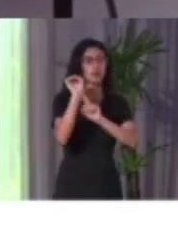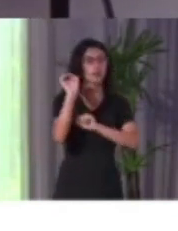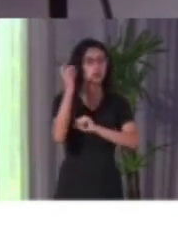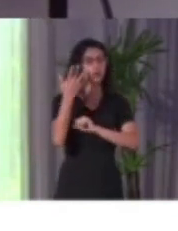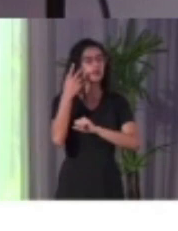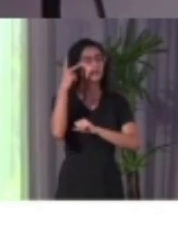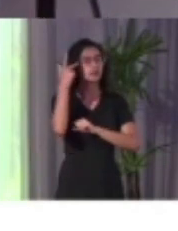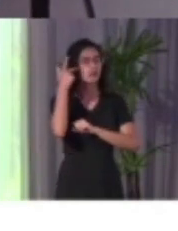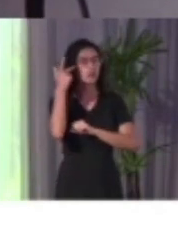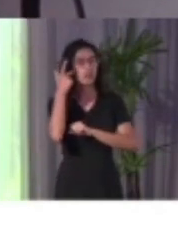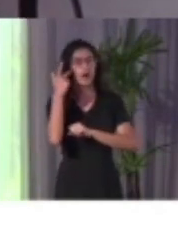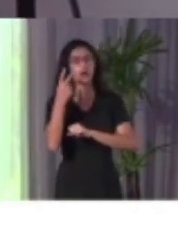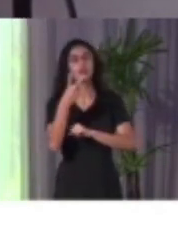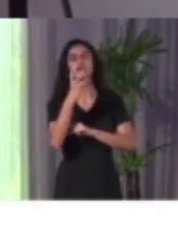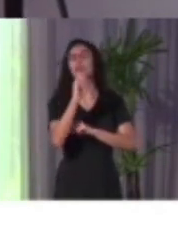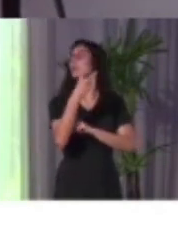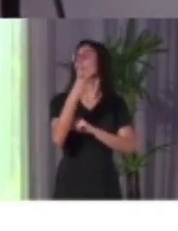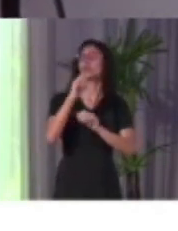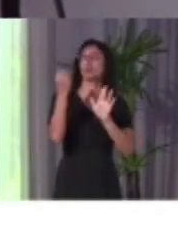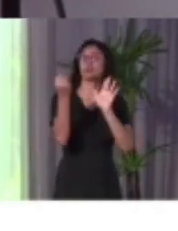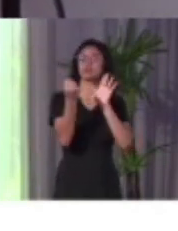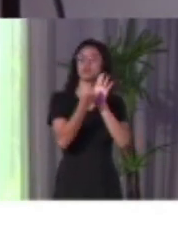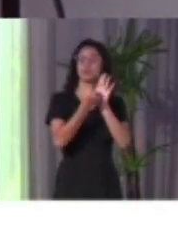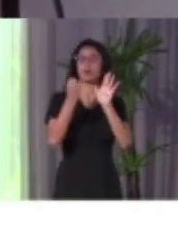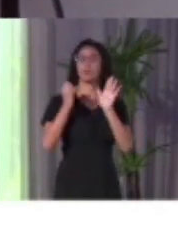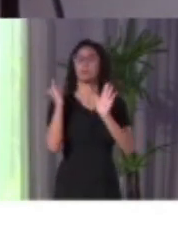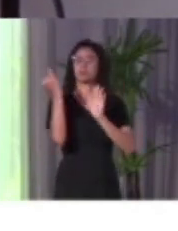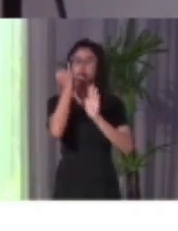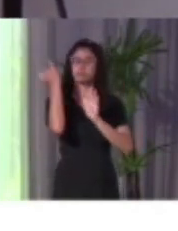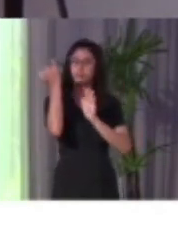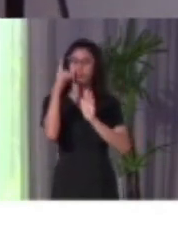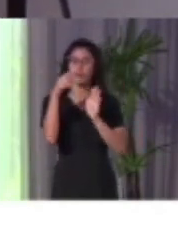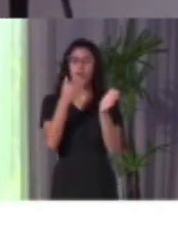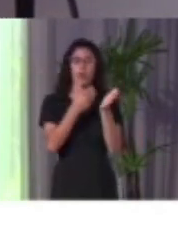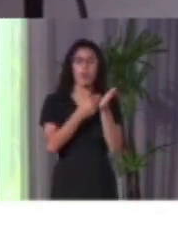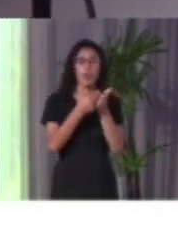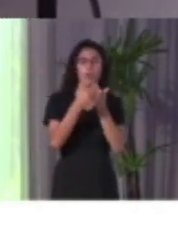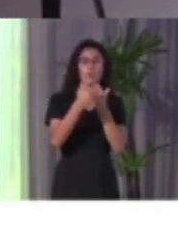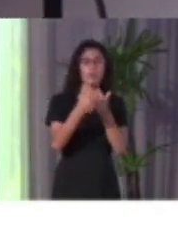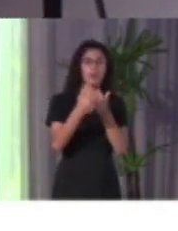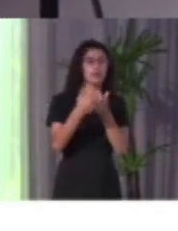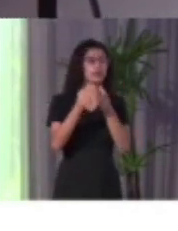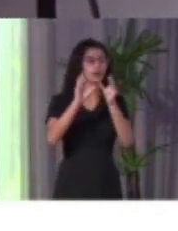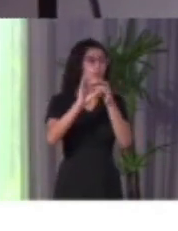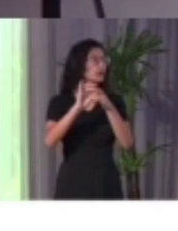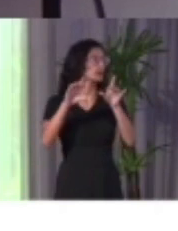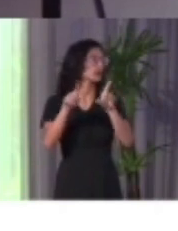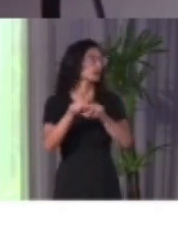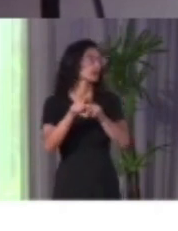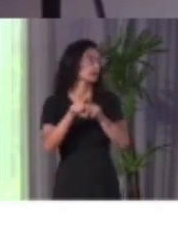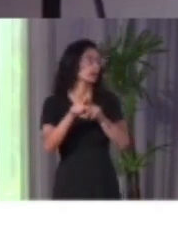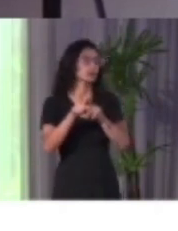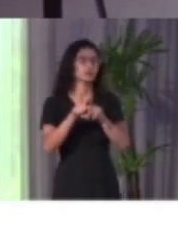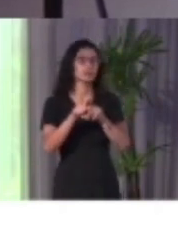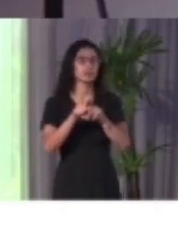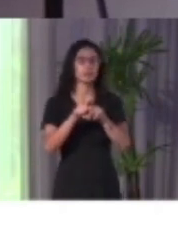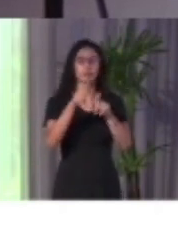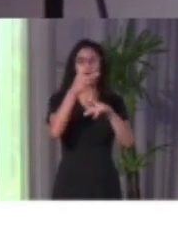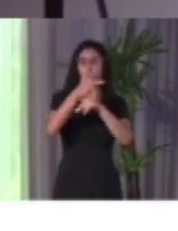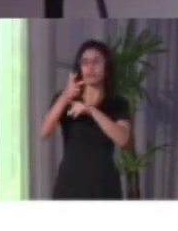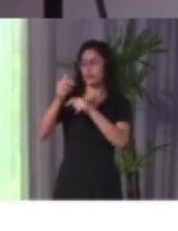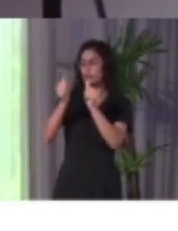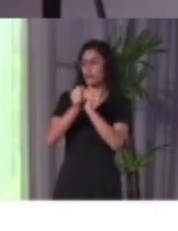Paulo, 2020, um marco bastante importante, foi o início da disponibilização do vídeo com